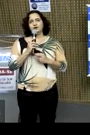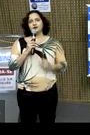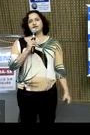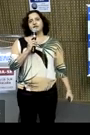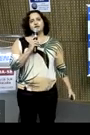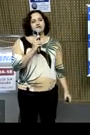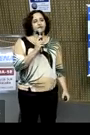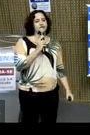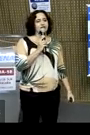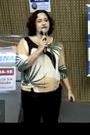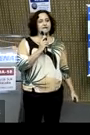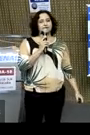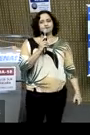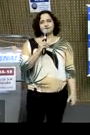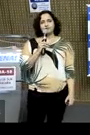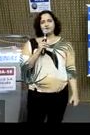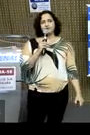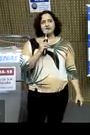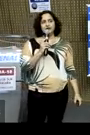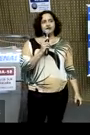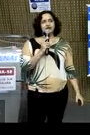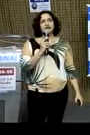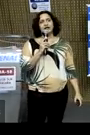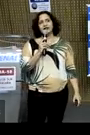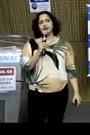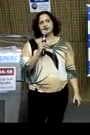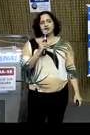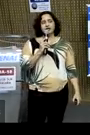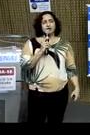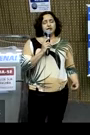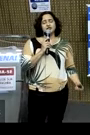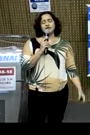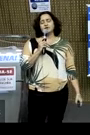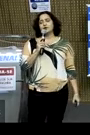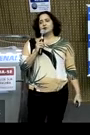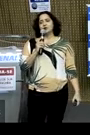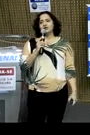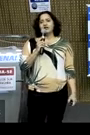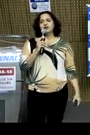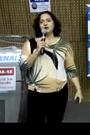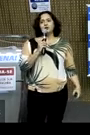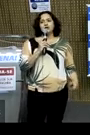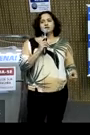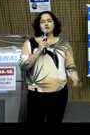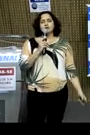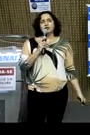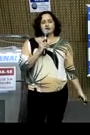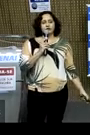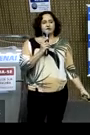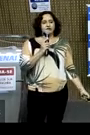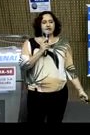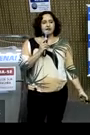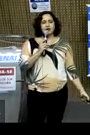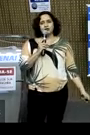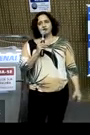da ouvidoria são a questão do sistema e da rede, que muitas vezes procuram a unidade ou estamos com lentidão